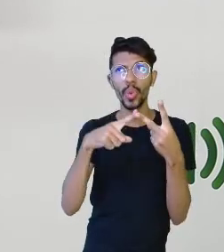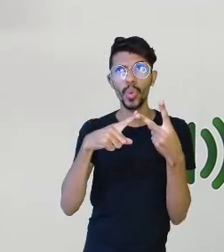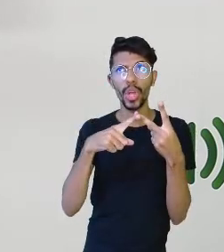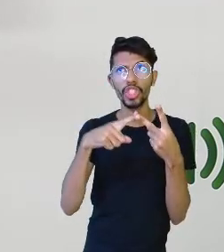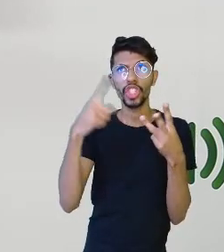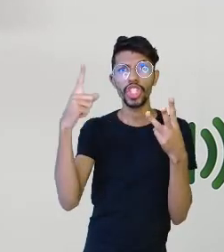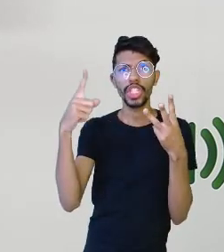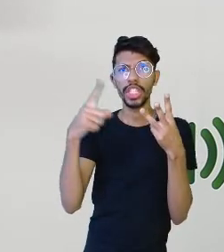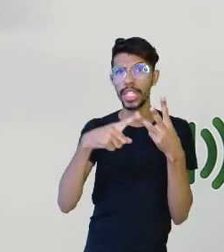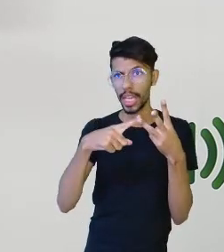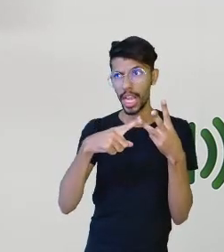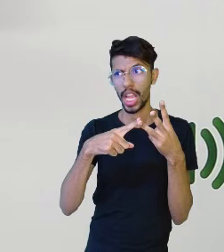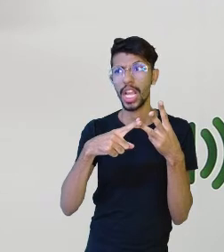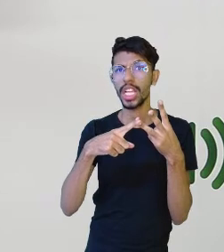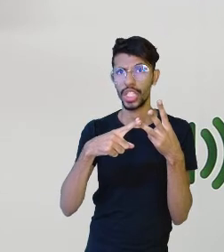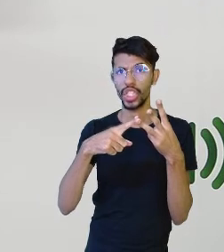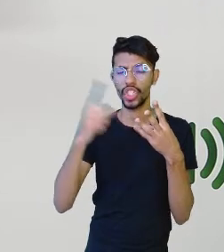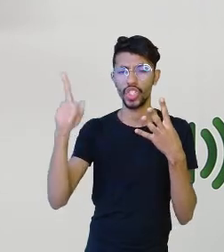2,